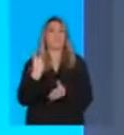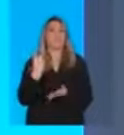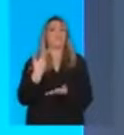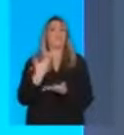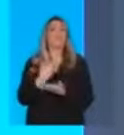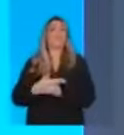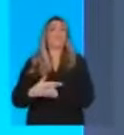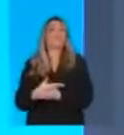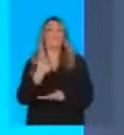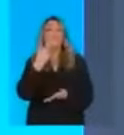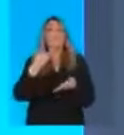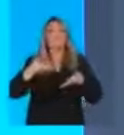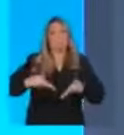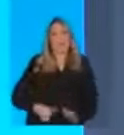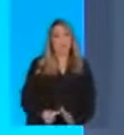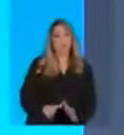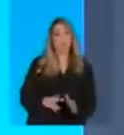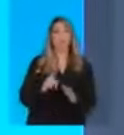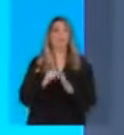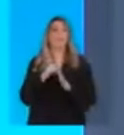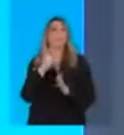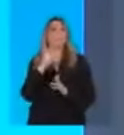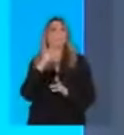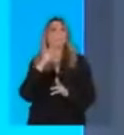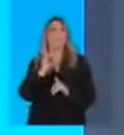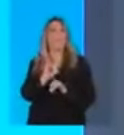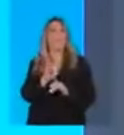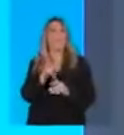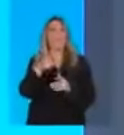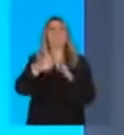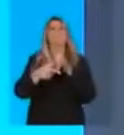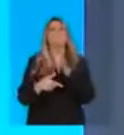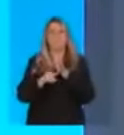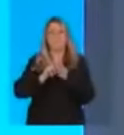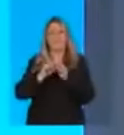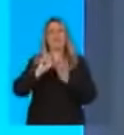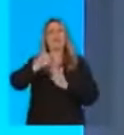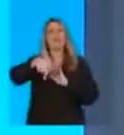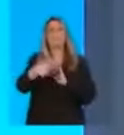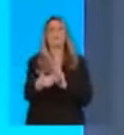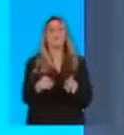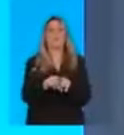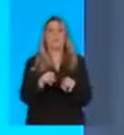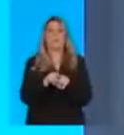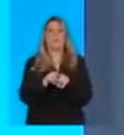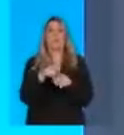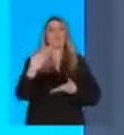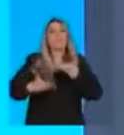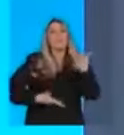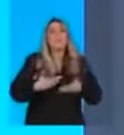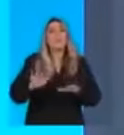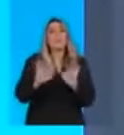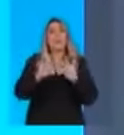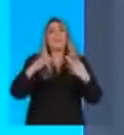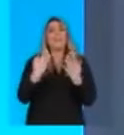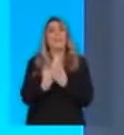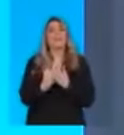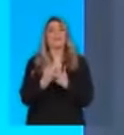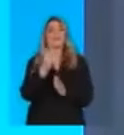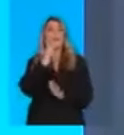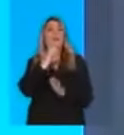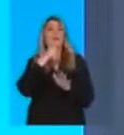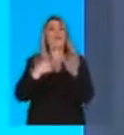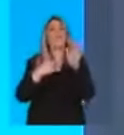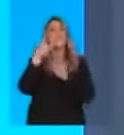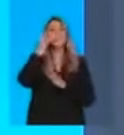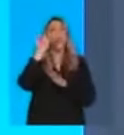atenção ao parto ao pré-parto e ao pós-parto precisamos garantir o acesso ao planejamento familiar precisamos fazer com que as mulheres previnam o câncer